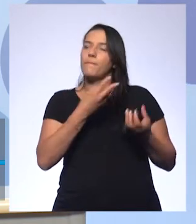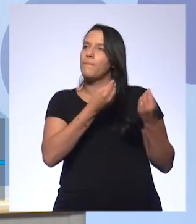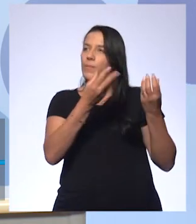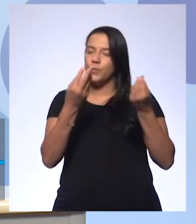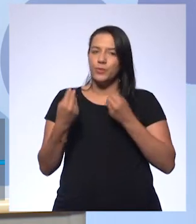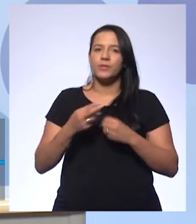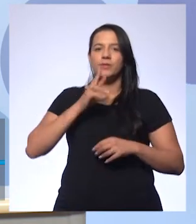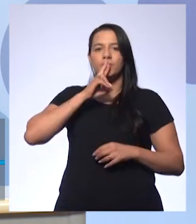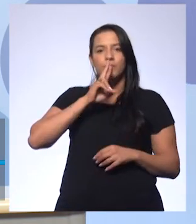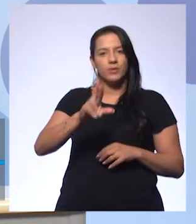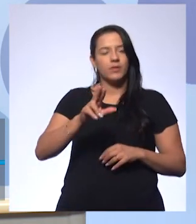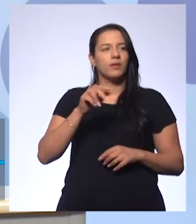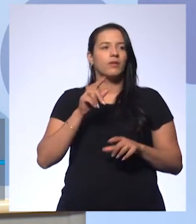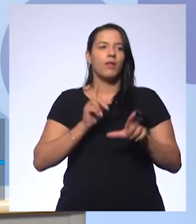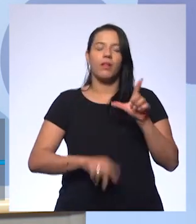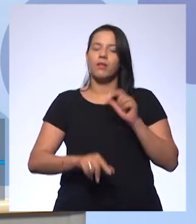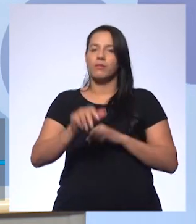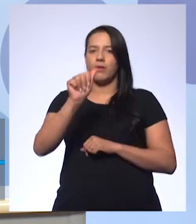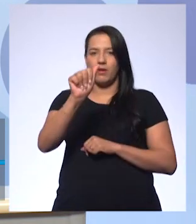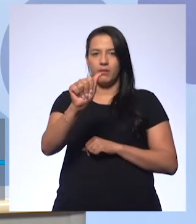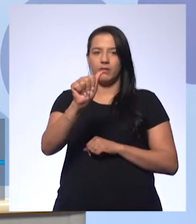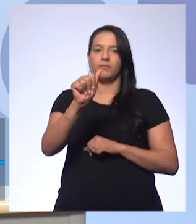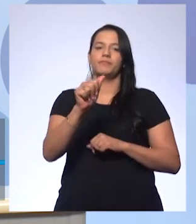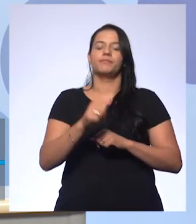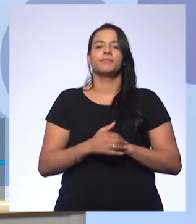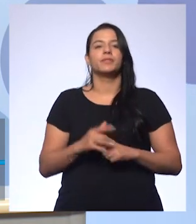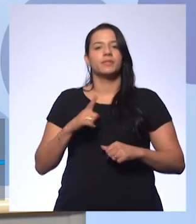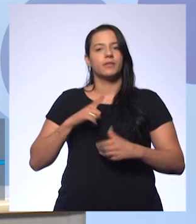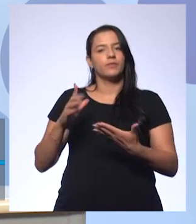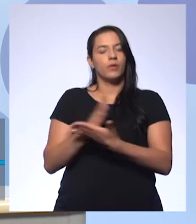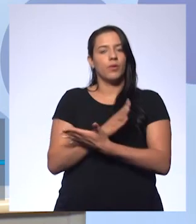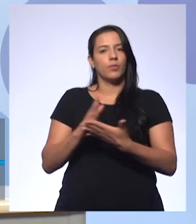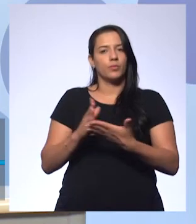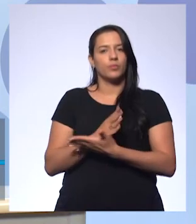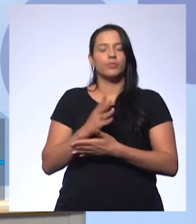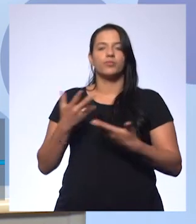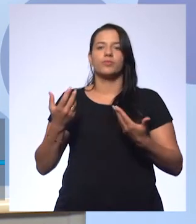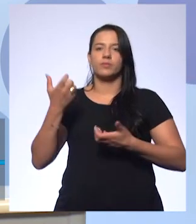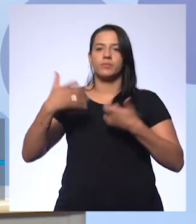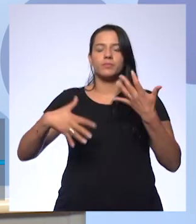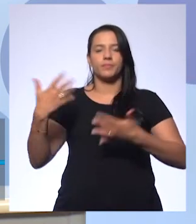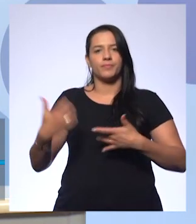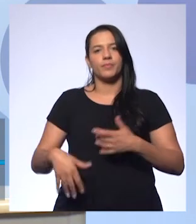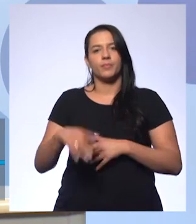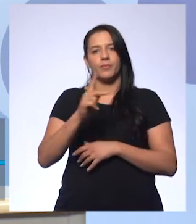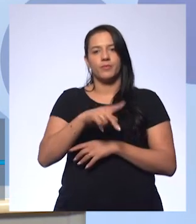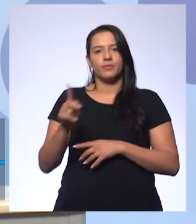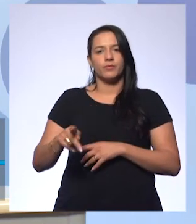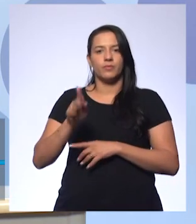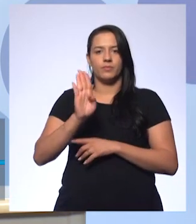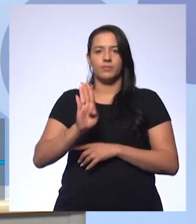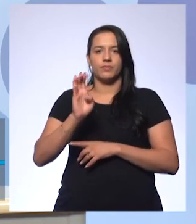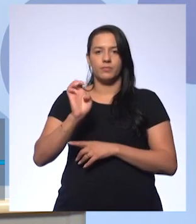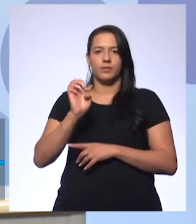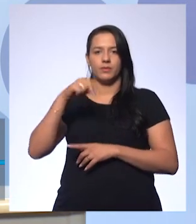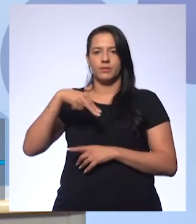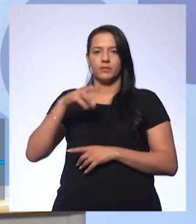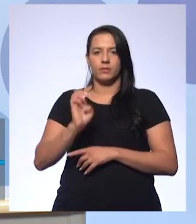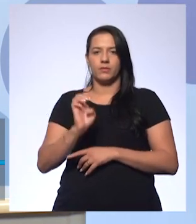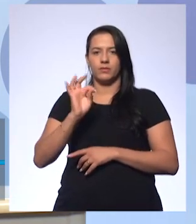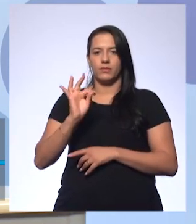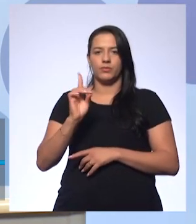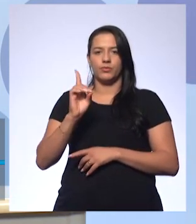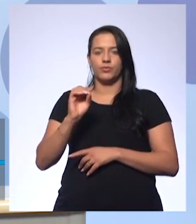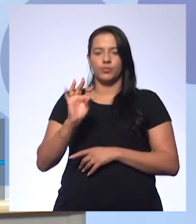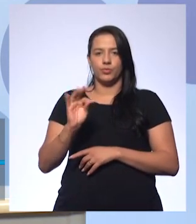letra A, mas aí tiveram alguns Legal. comentários aqui. Uhum. Então, por exemplo, o professor Benedito falou o seguinte, que A é